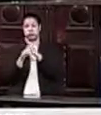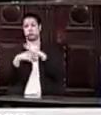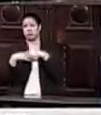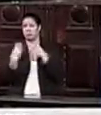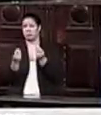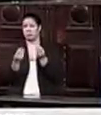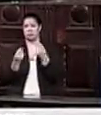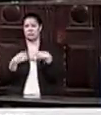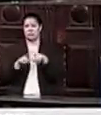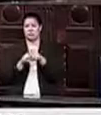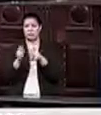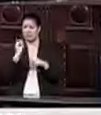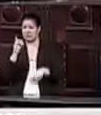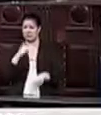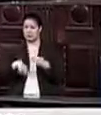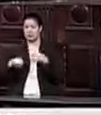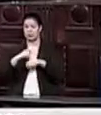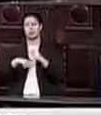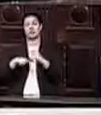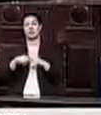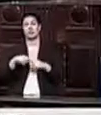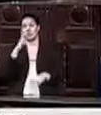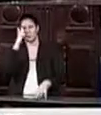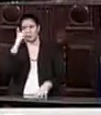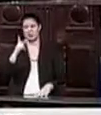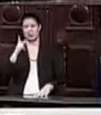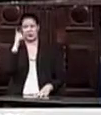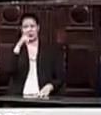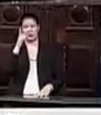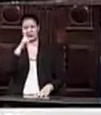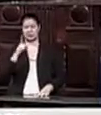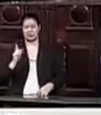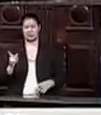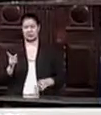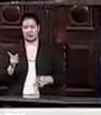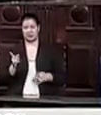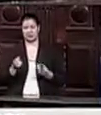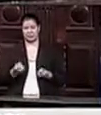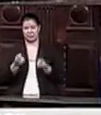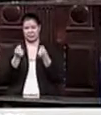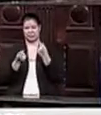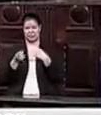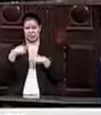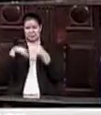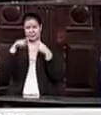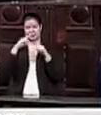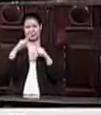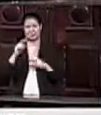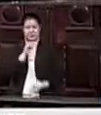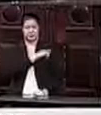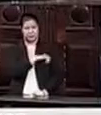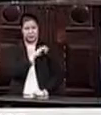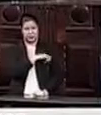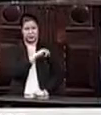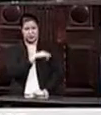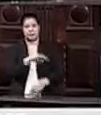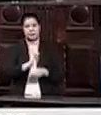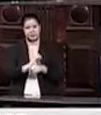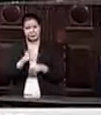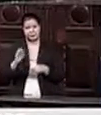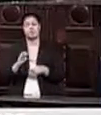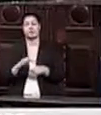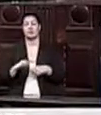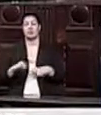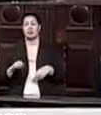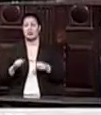iniciativa econômica para revitalizar a questão financeira do Rio de Janeiro, do Estado do Rio de